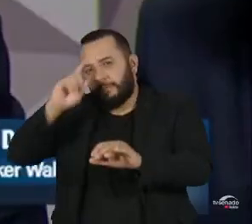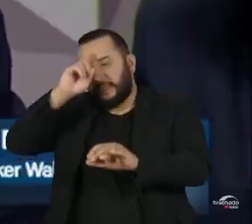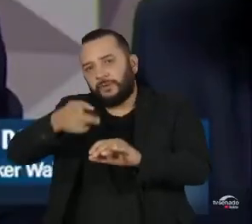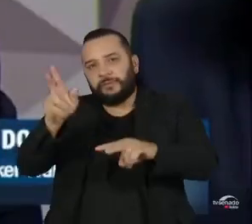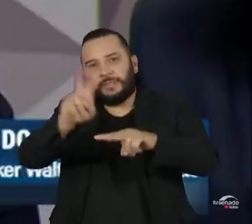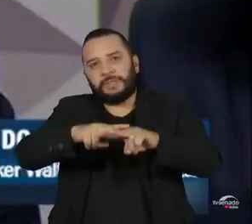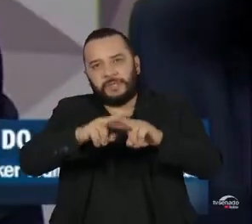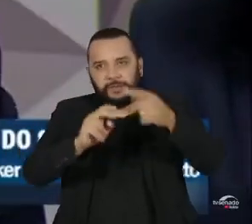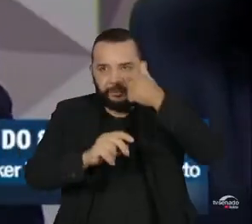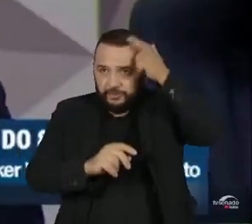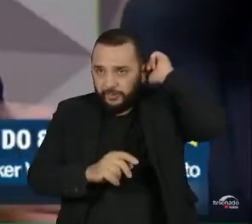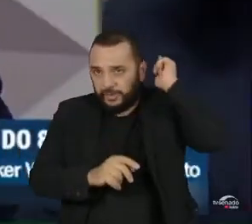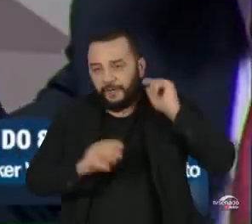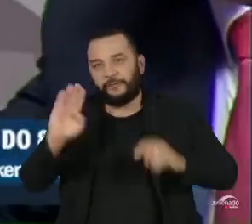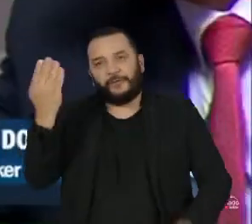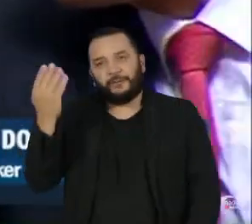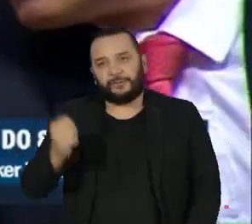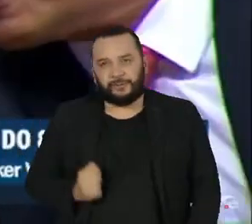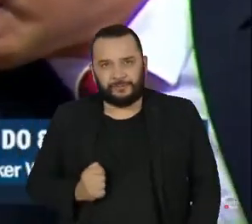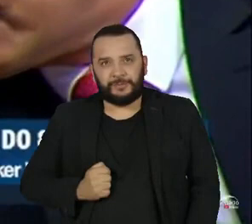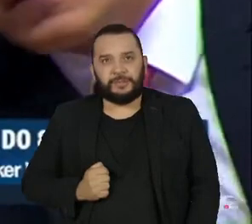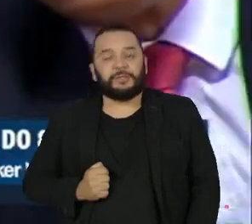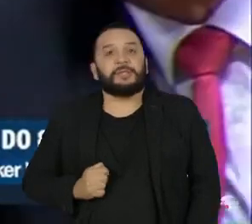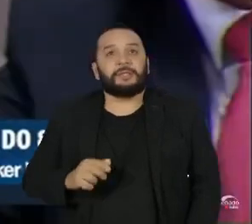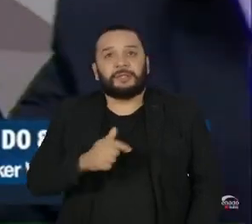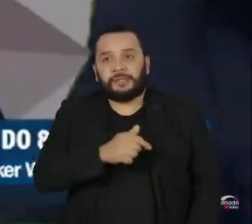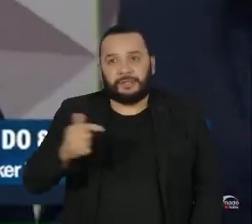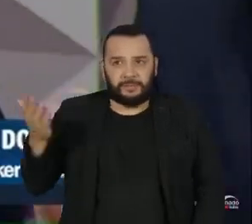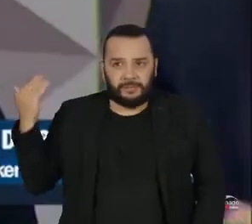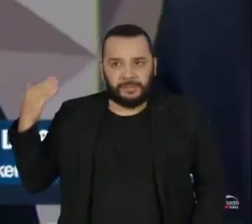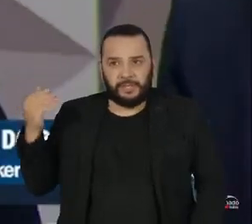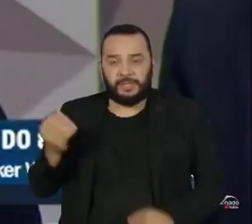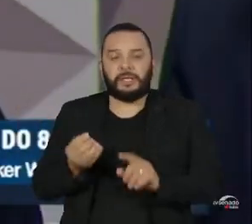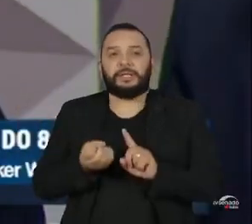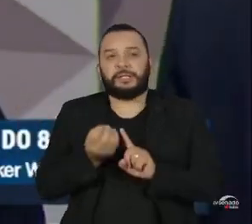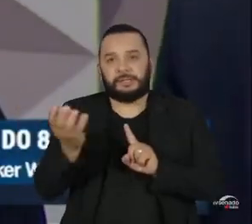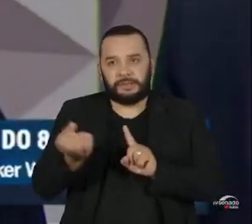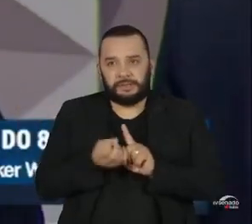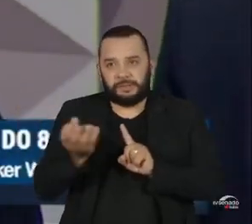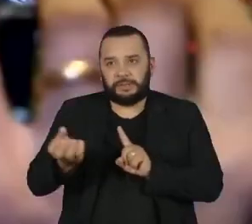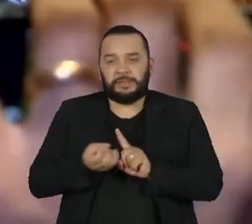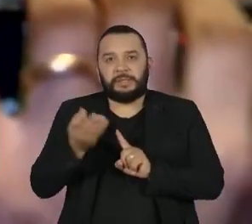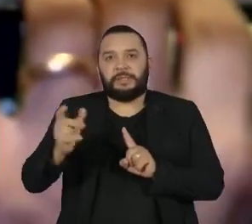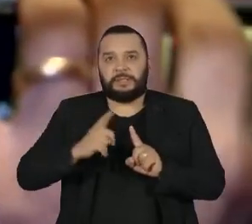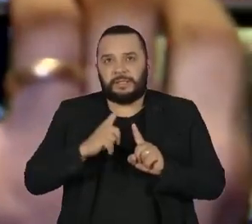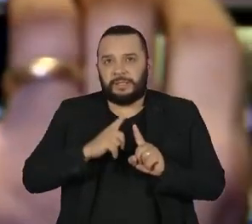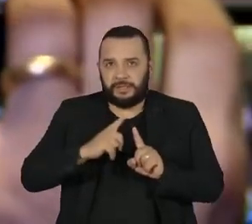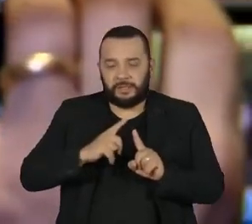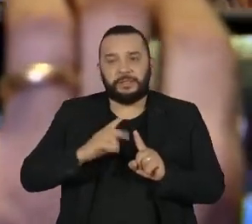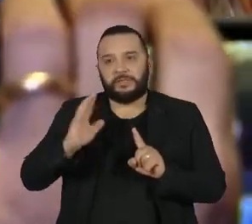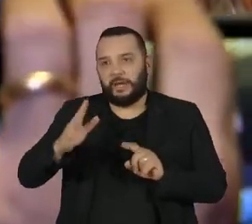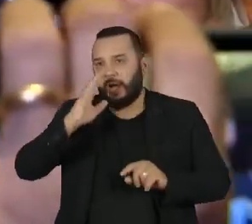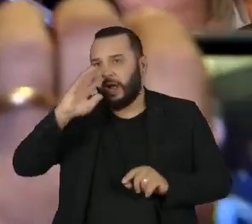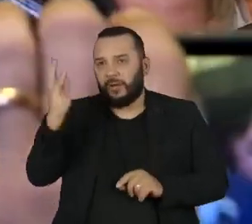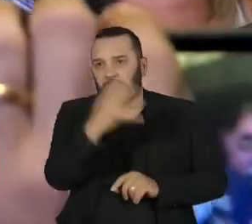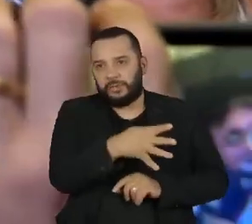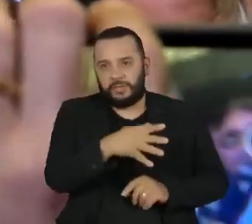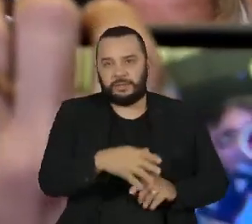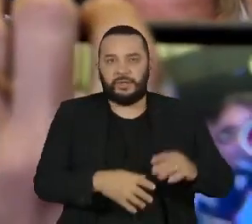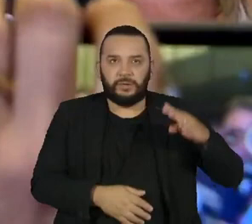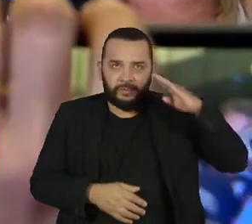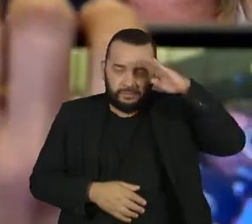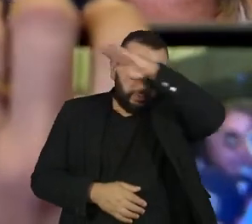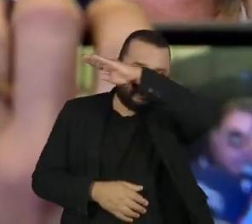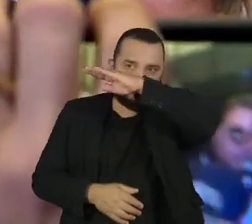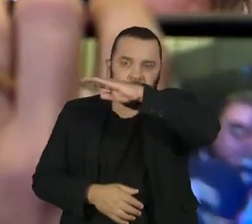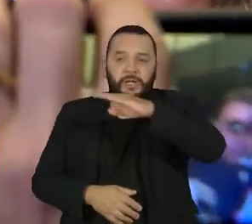na semana passada delgatti depois na CPI dos atos antidemocráticos quando fez graves acusações contra